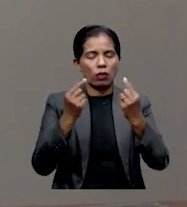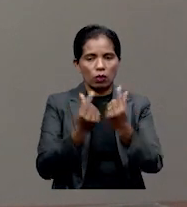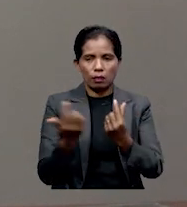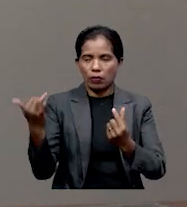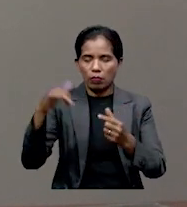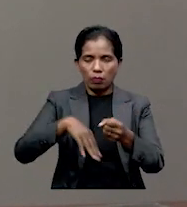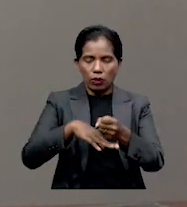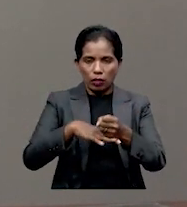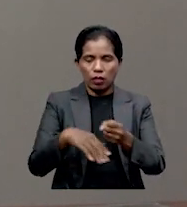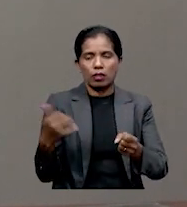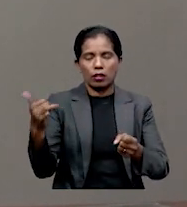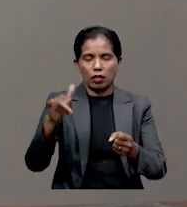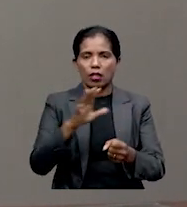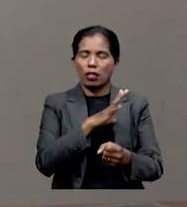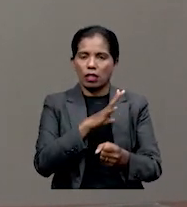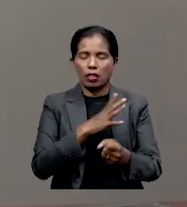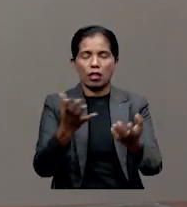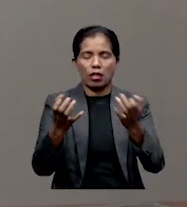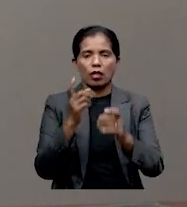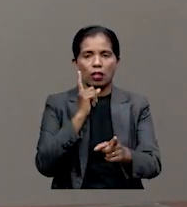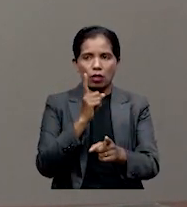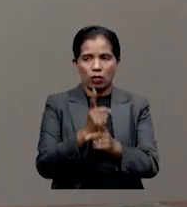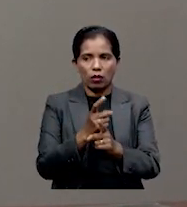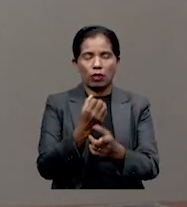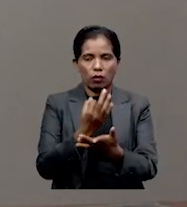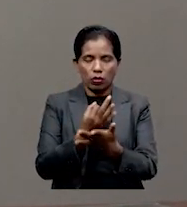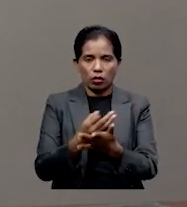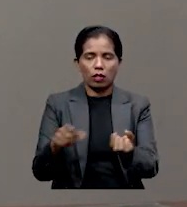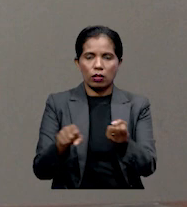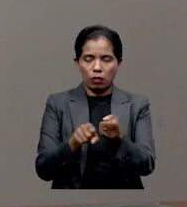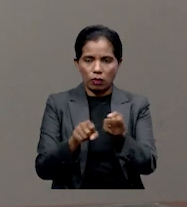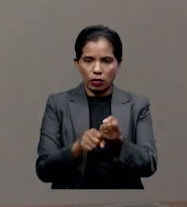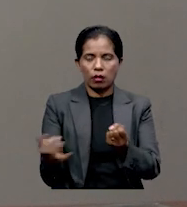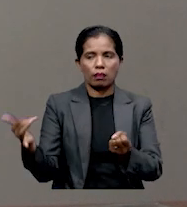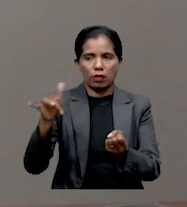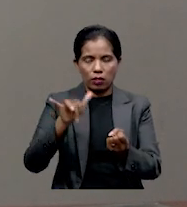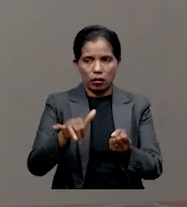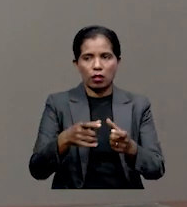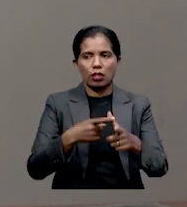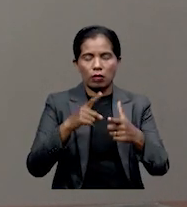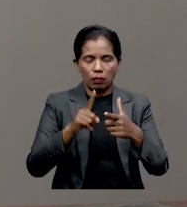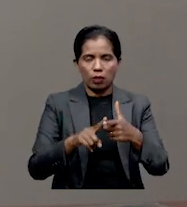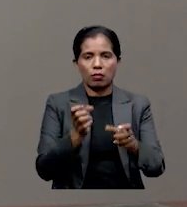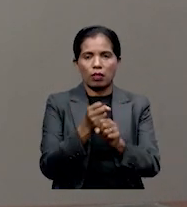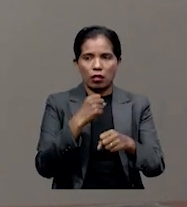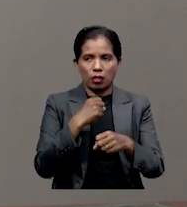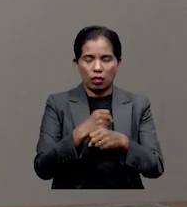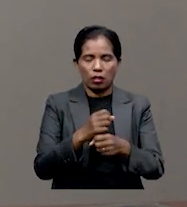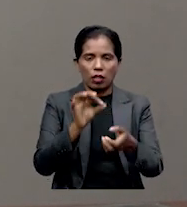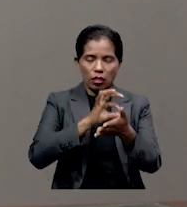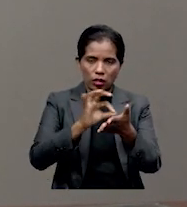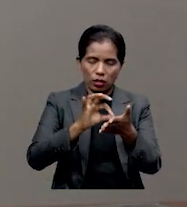sira hein no hakarak certeza lolos financial support ne basira. E depois mos sira bele halo resistu ba